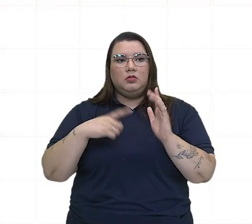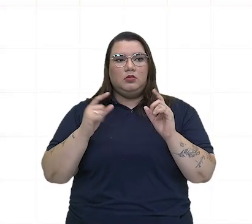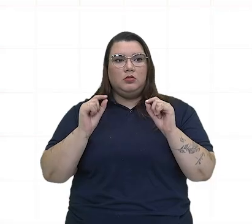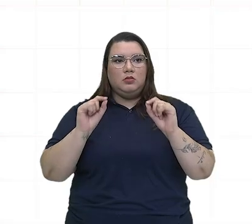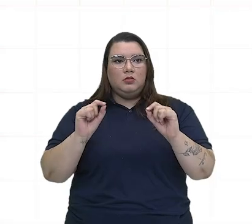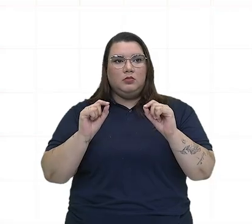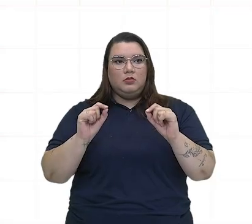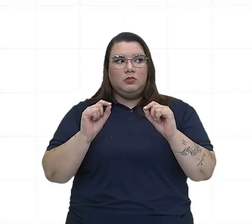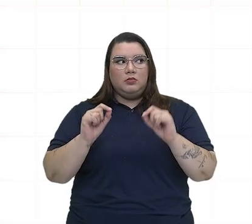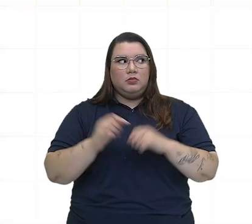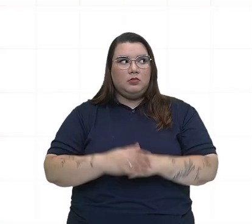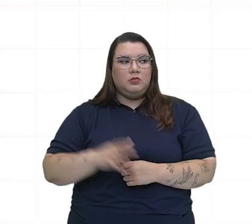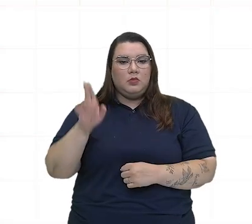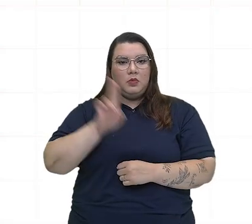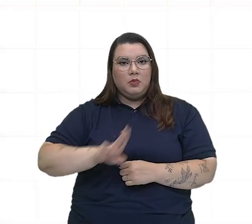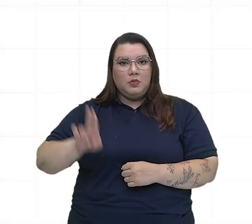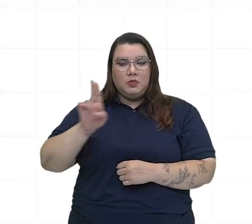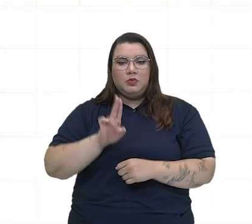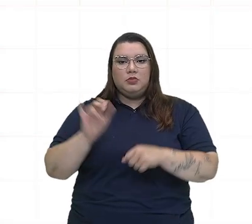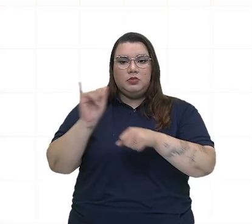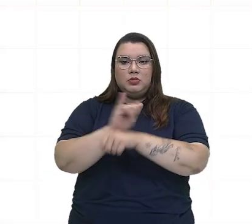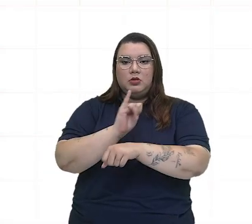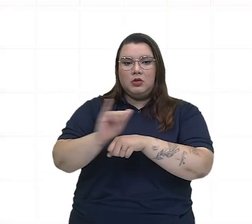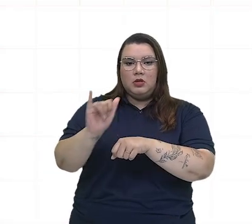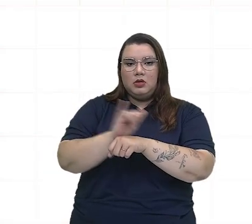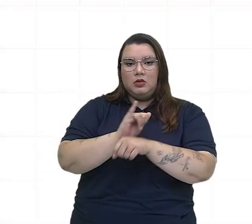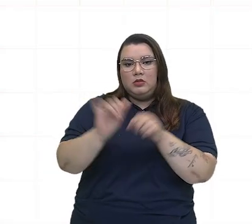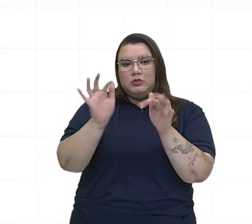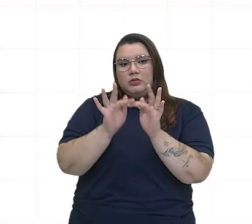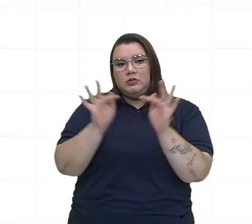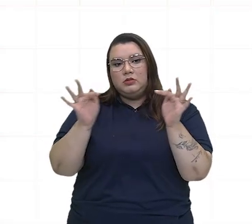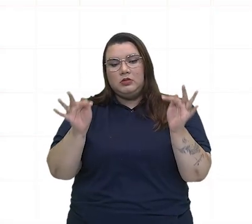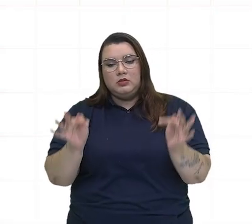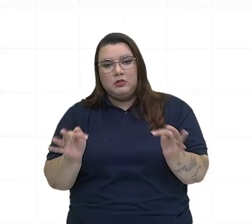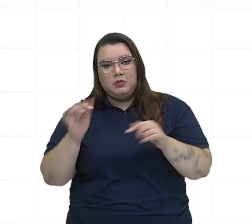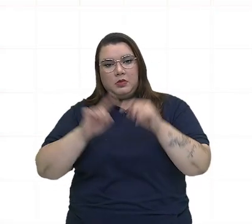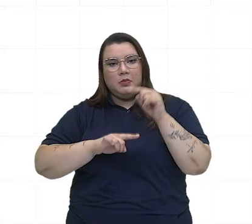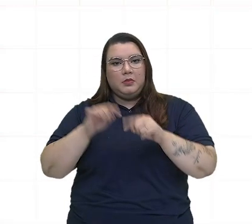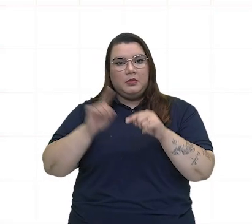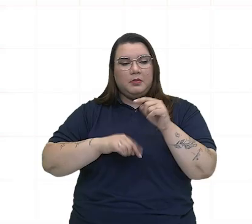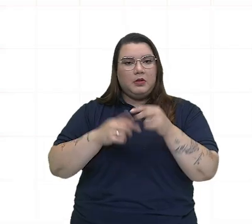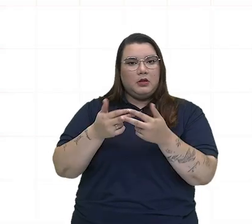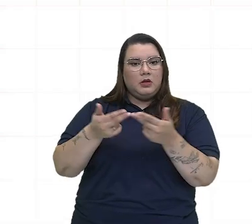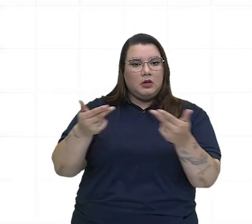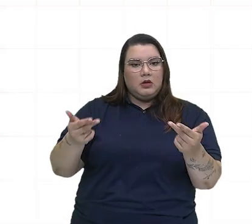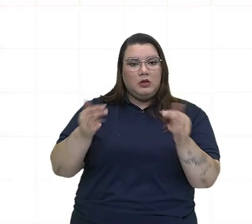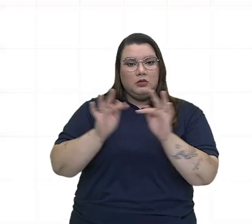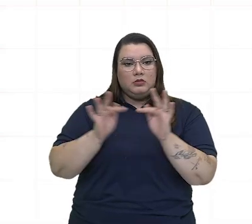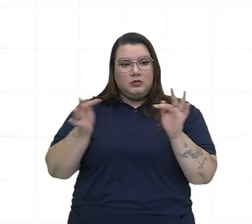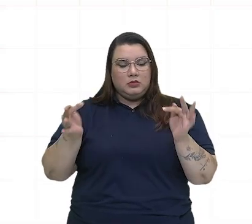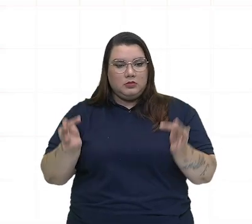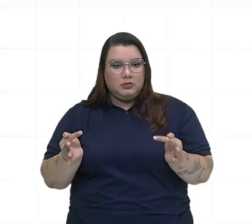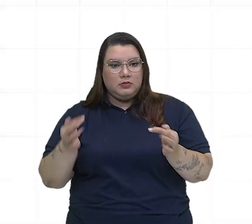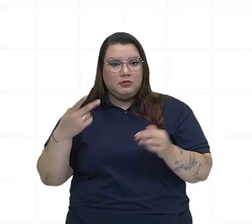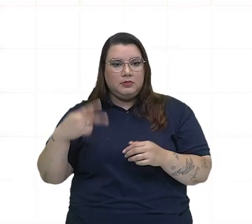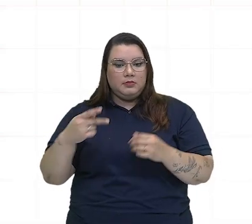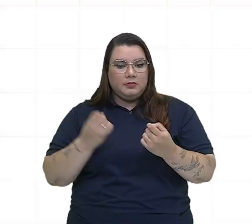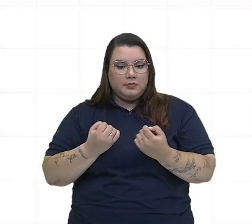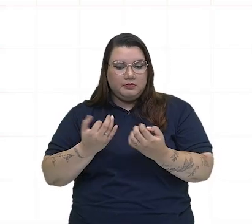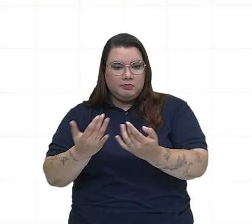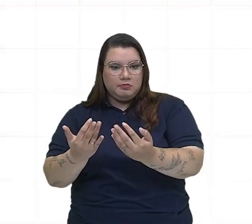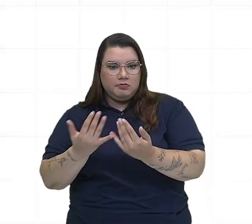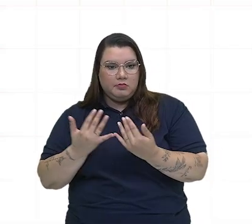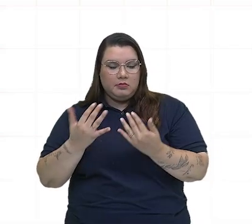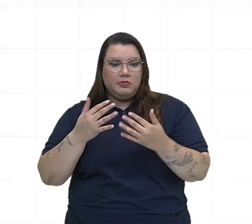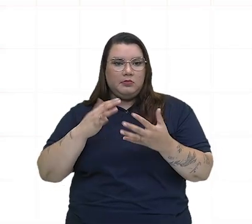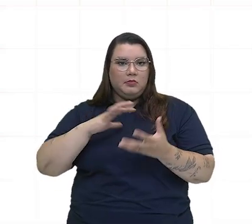onde nós vamos ter o uso de ferramentas mais simples, né, de instrumentos mais simples ali no cultivo